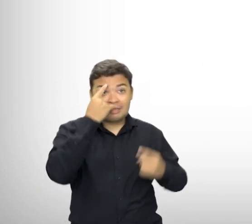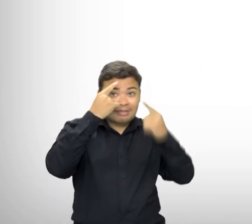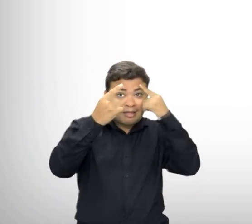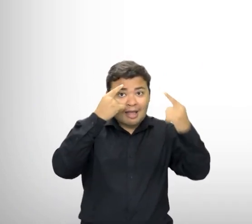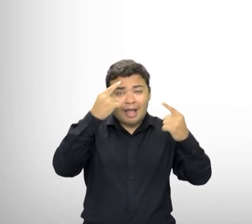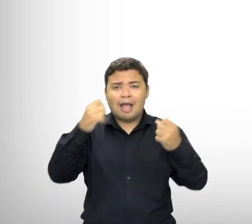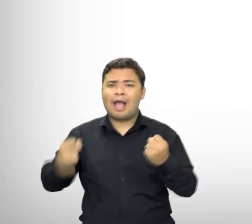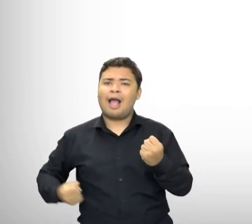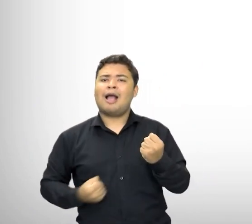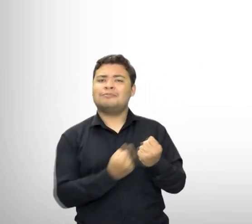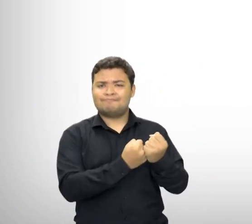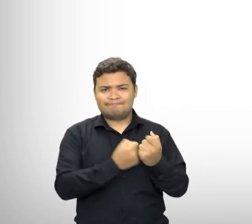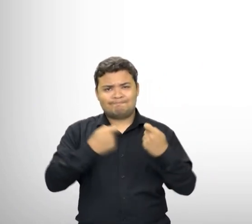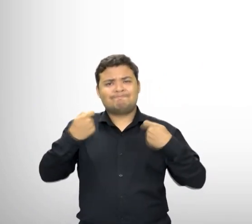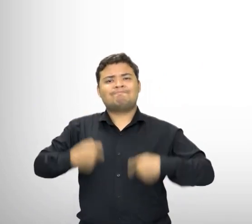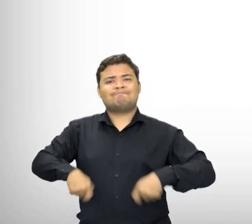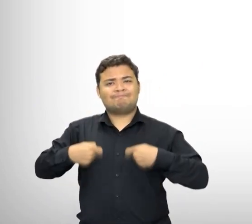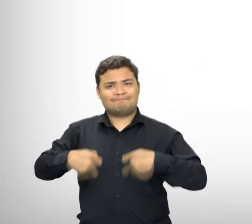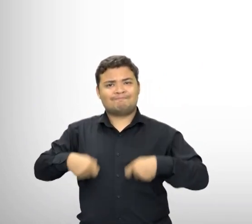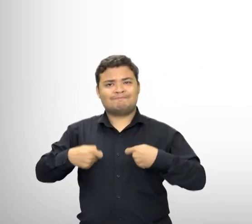para a Fundação. Acesse o site